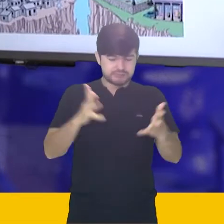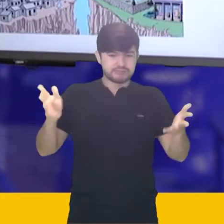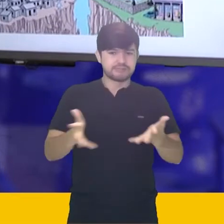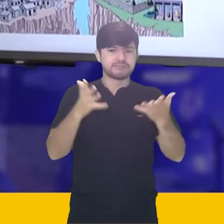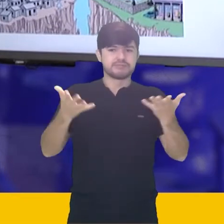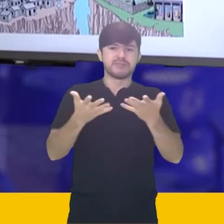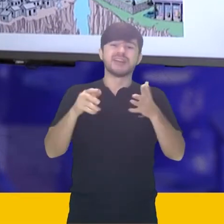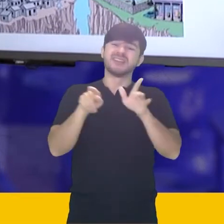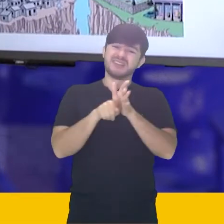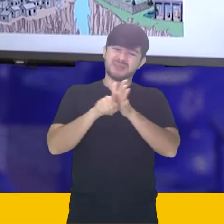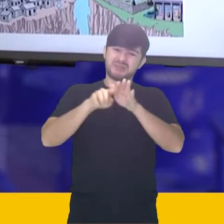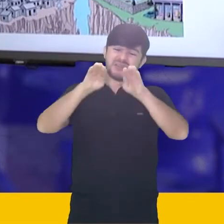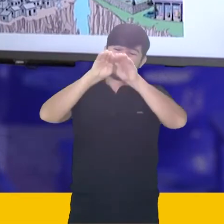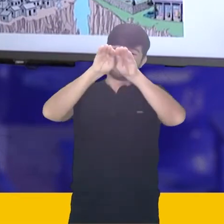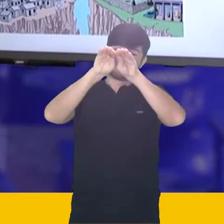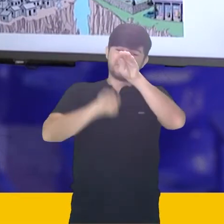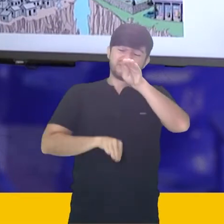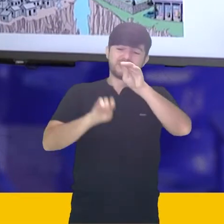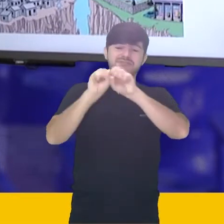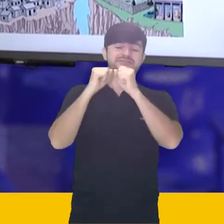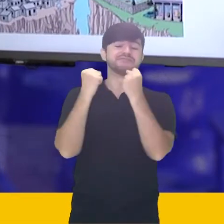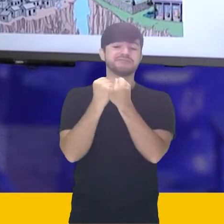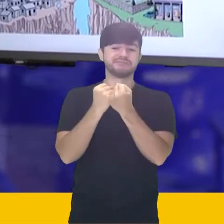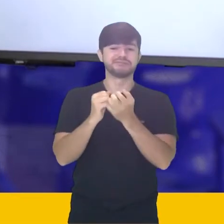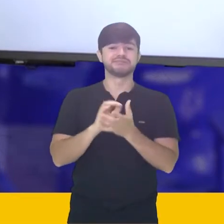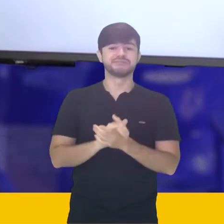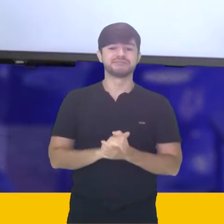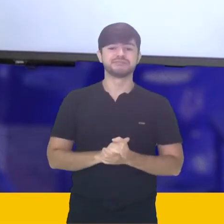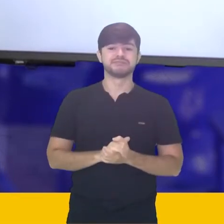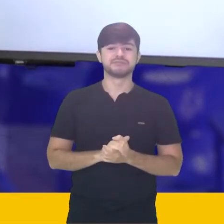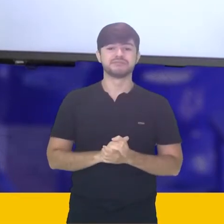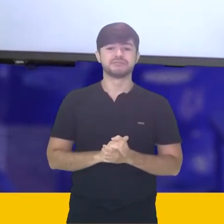da desigualdade social. Tá?